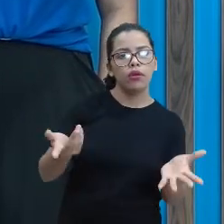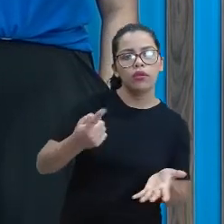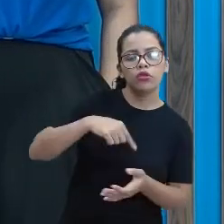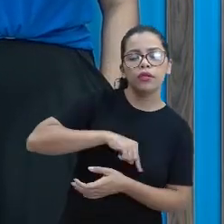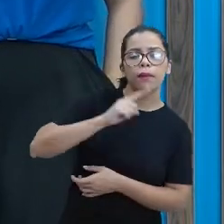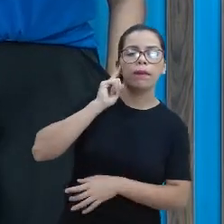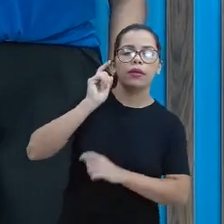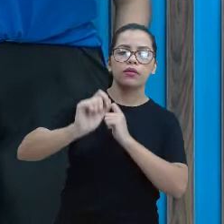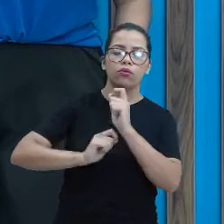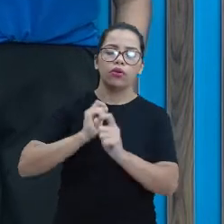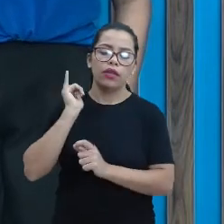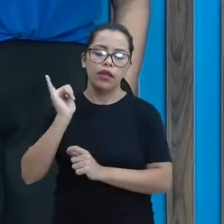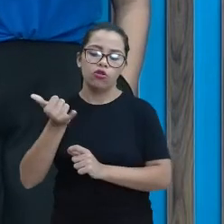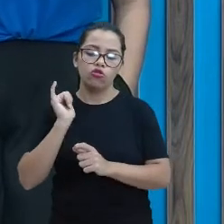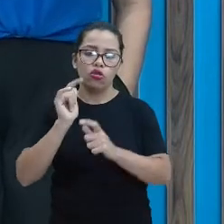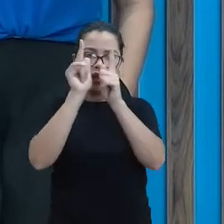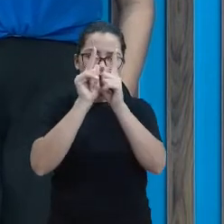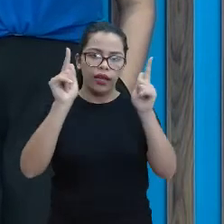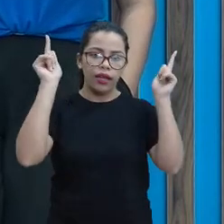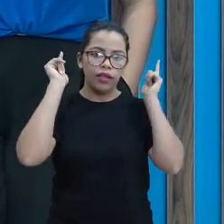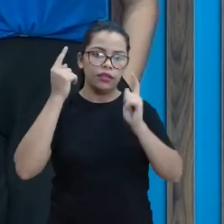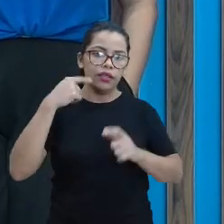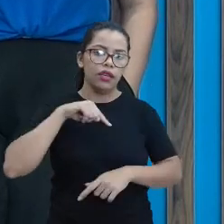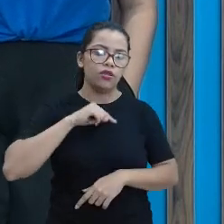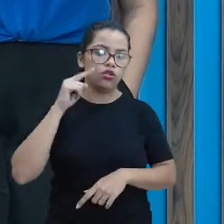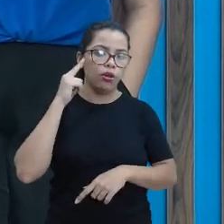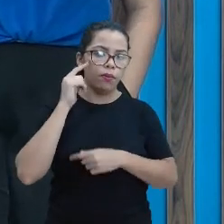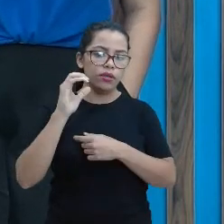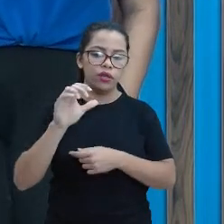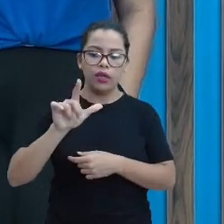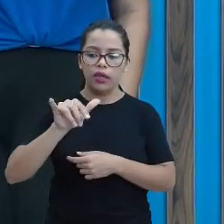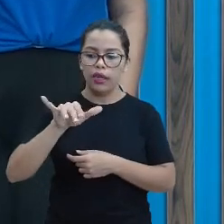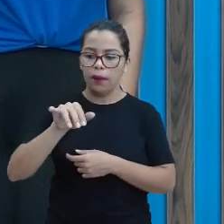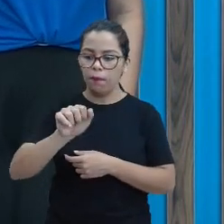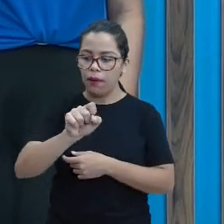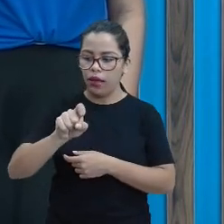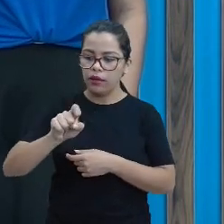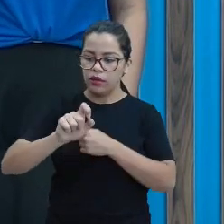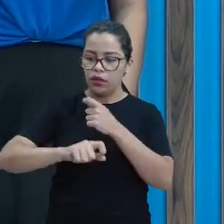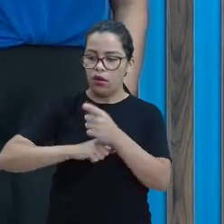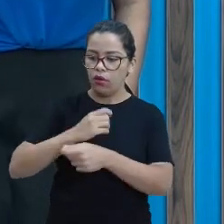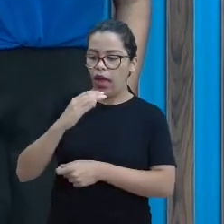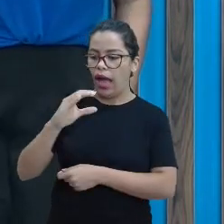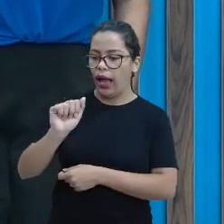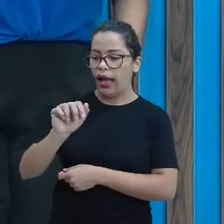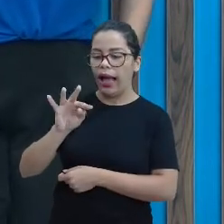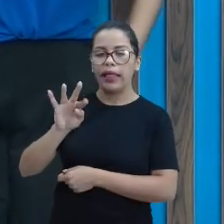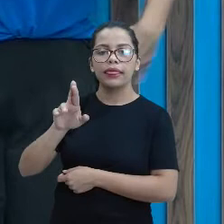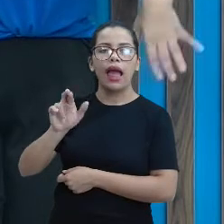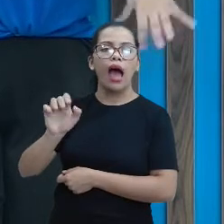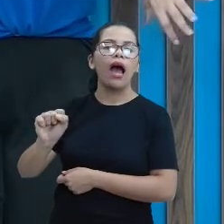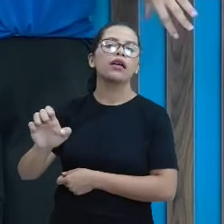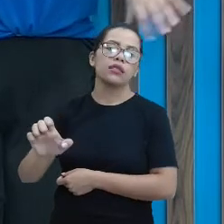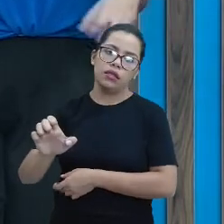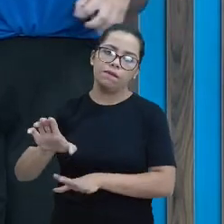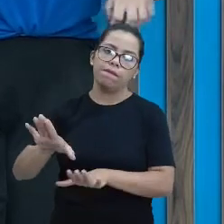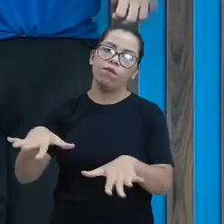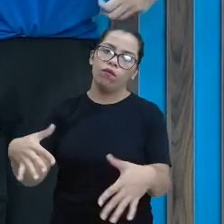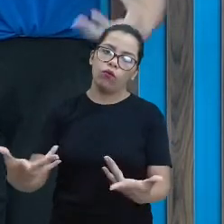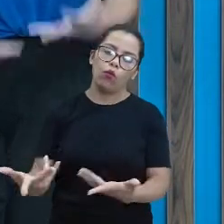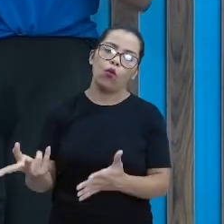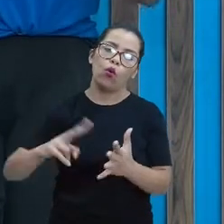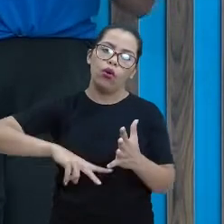no clímax como o momento catártico, o momento em que o leitor ele vai ter um sentimento